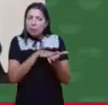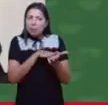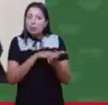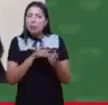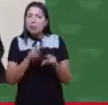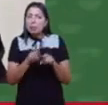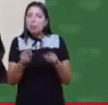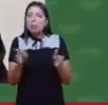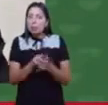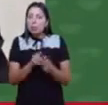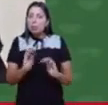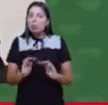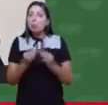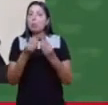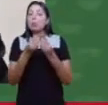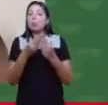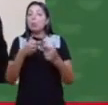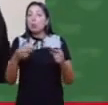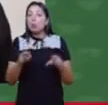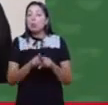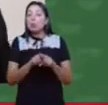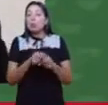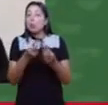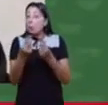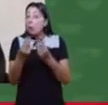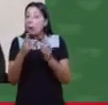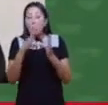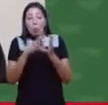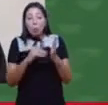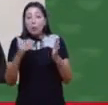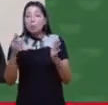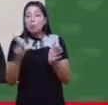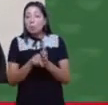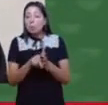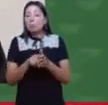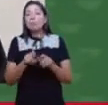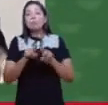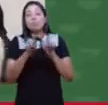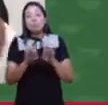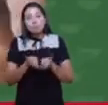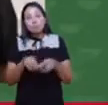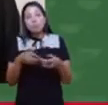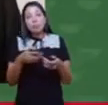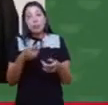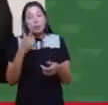software também, um mecanismo exatamente igual ao voto eletrônico.